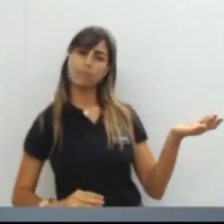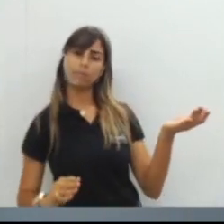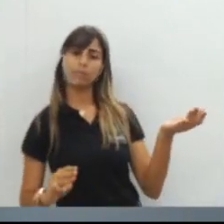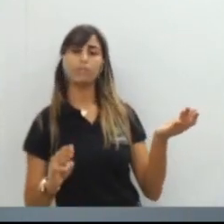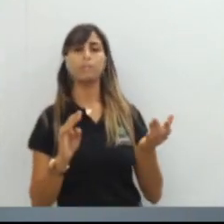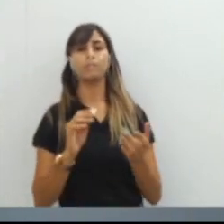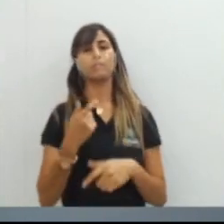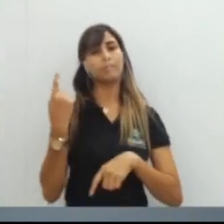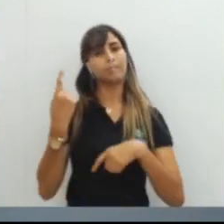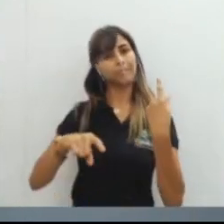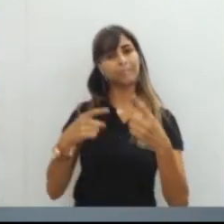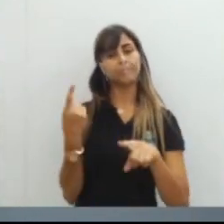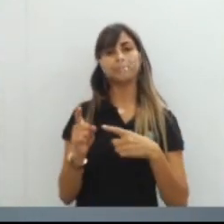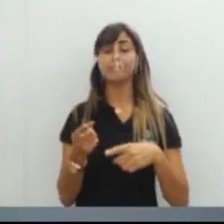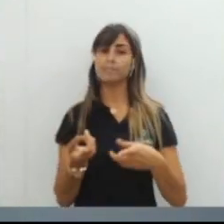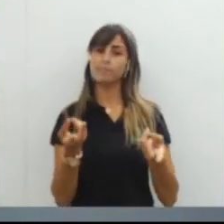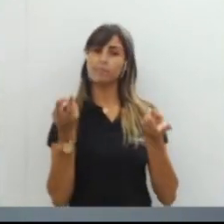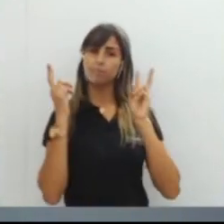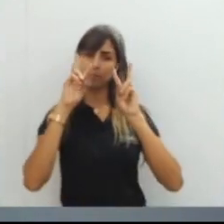e políticas que visem a